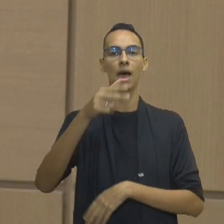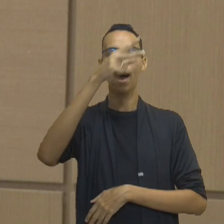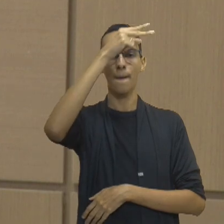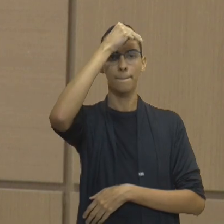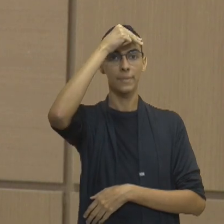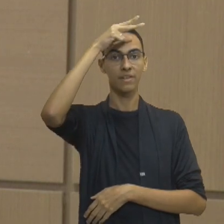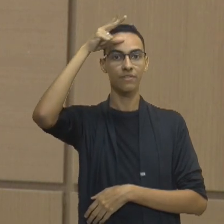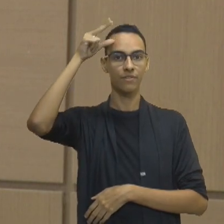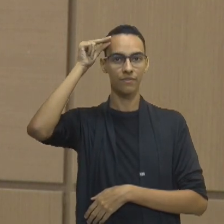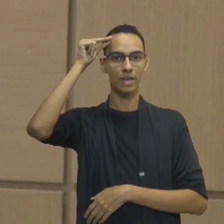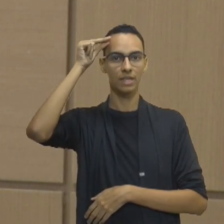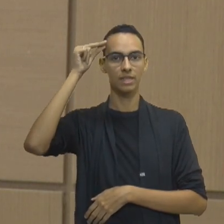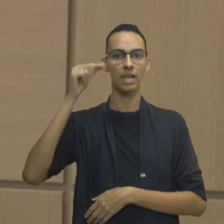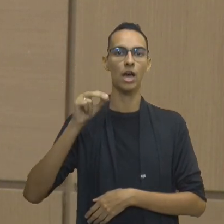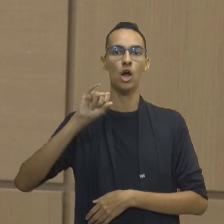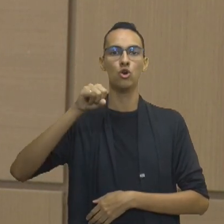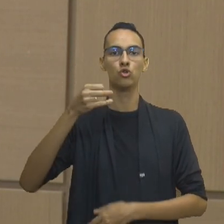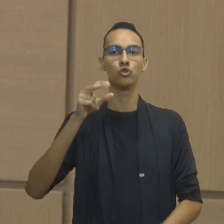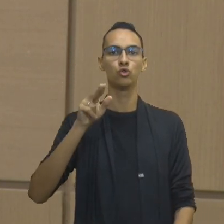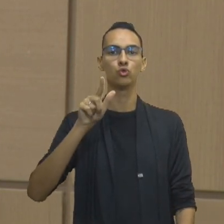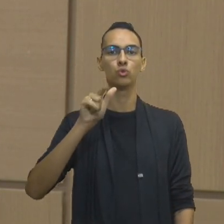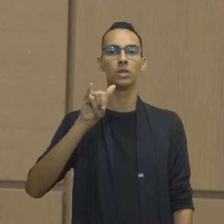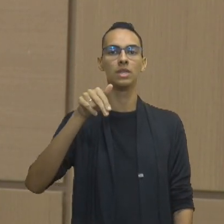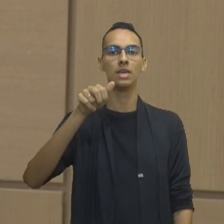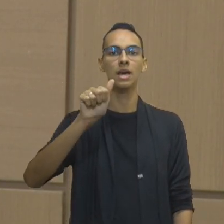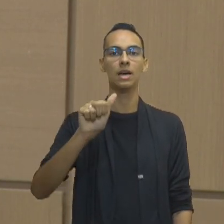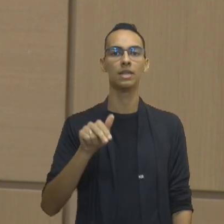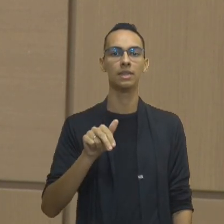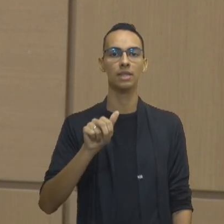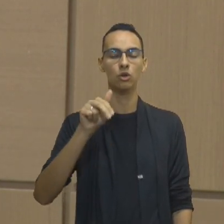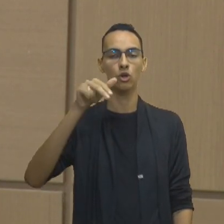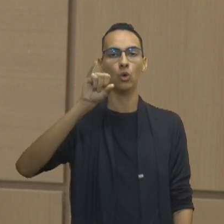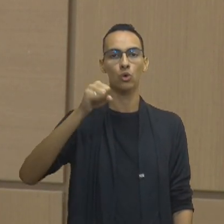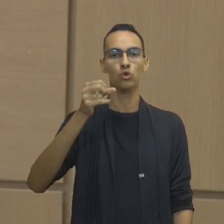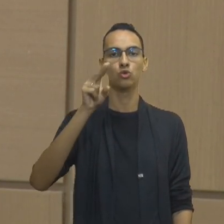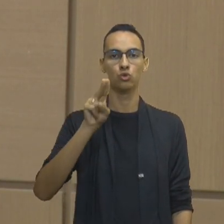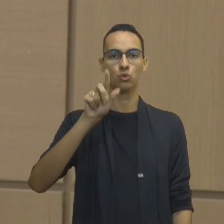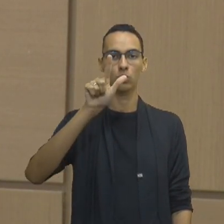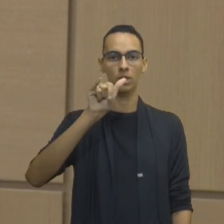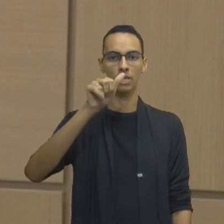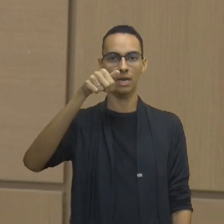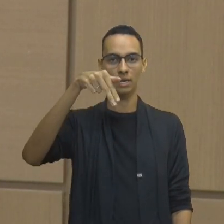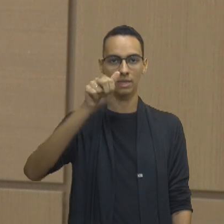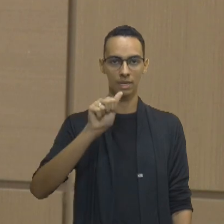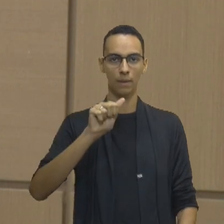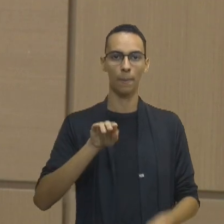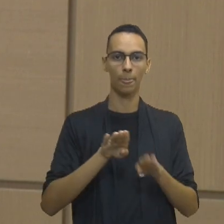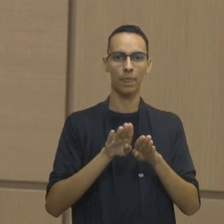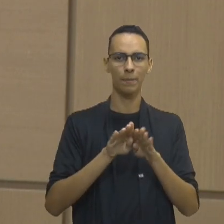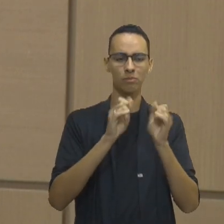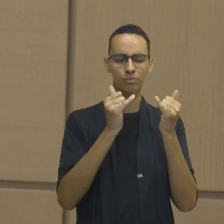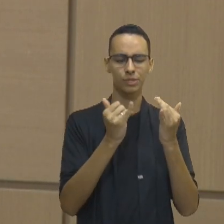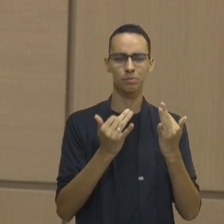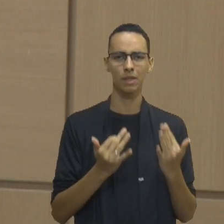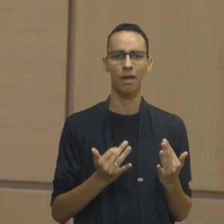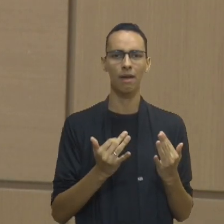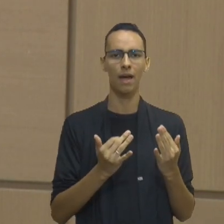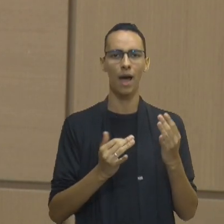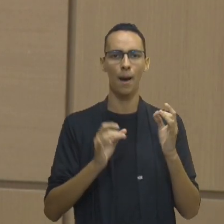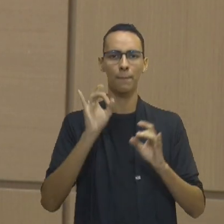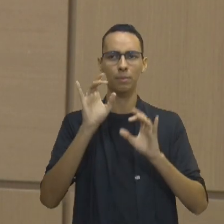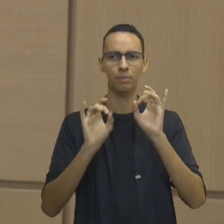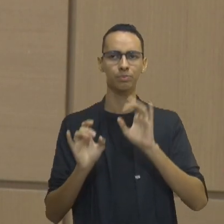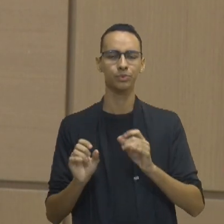universitária, a professora Juliana Cardoso Braga, também vai detalhar algumas questões, né,